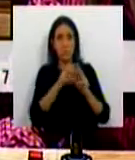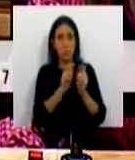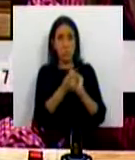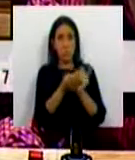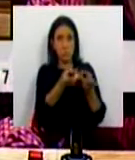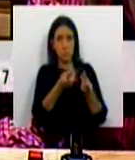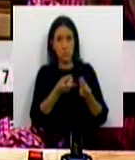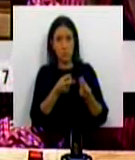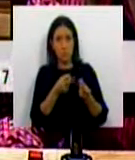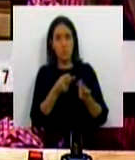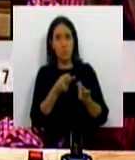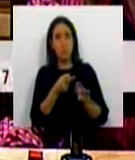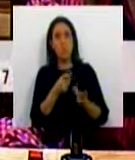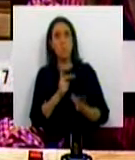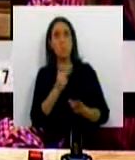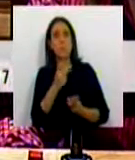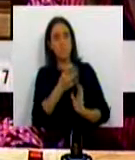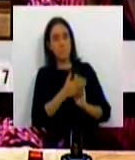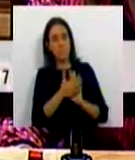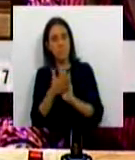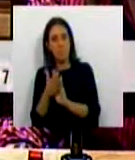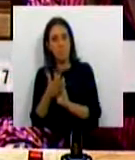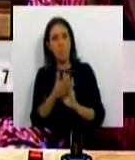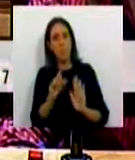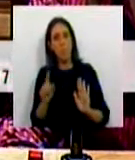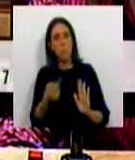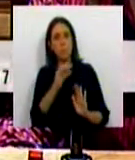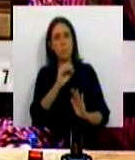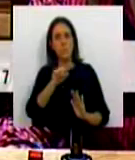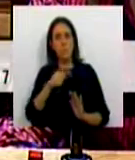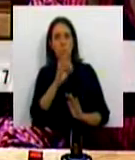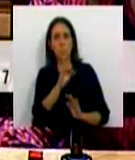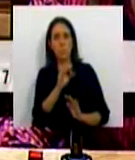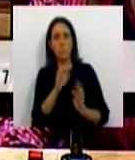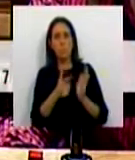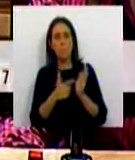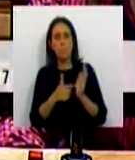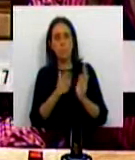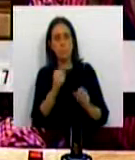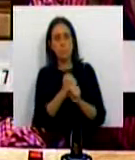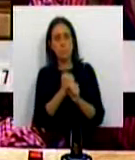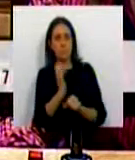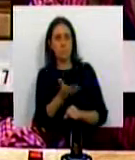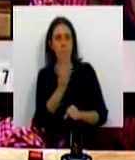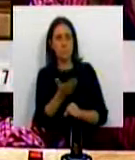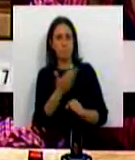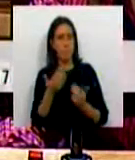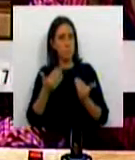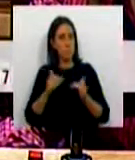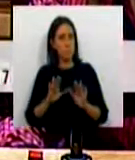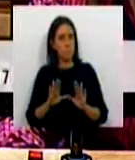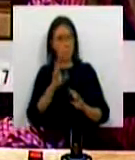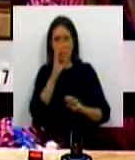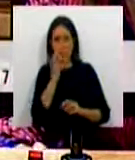orçamental acumulado em 3 anos ascenderia a 0,8 pontos percentuais do PIB. Contudo,